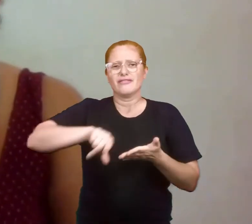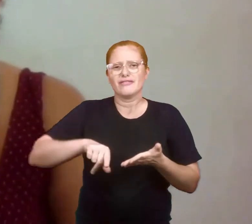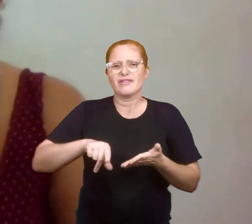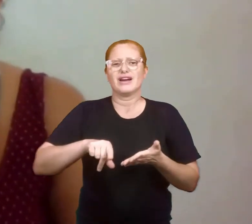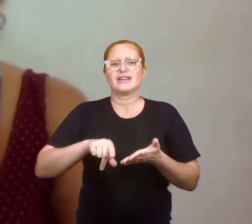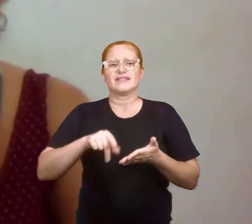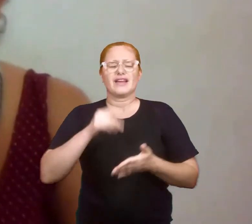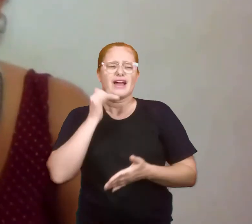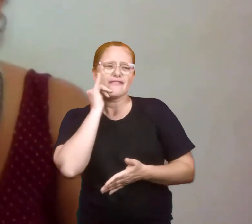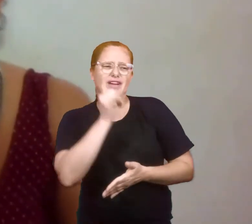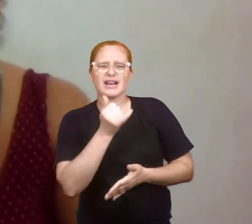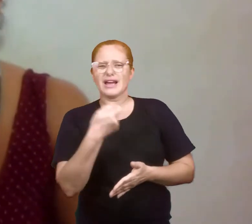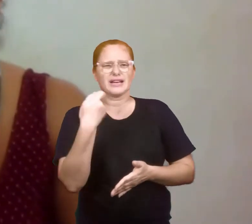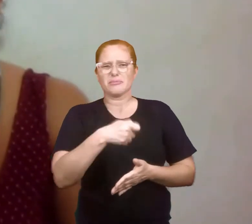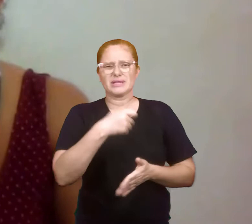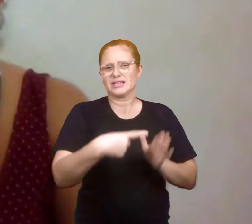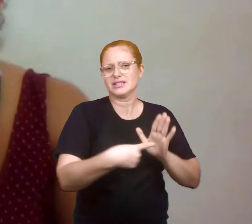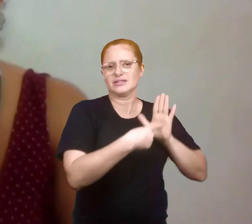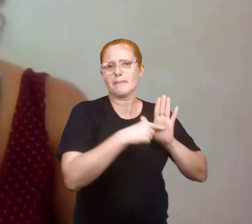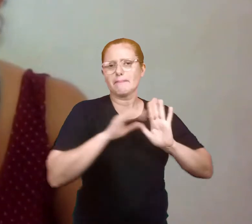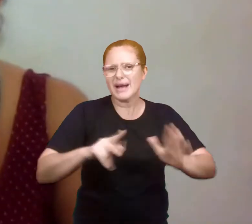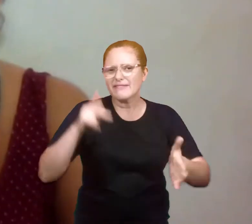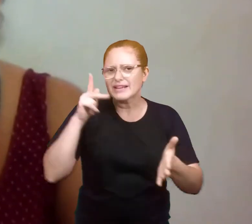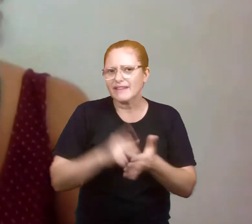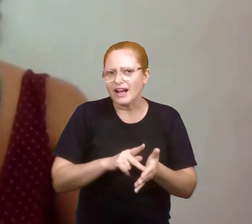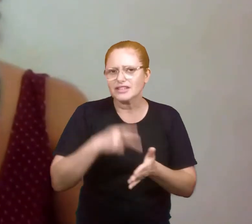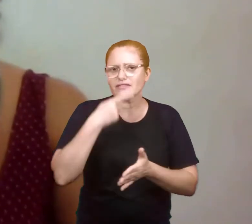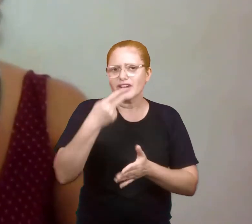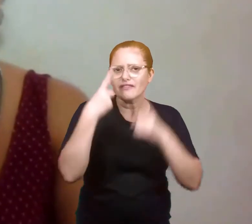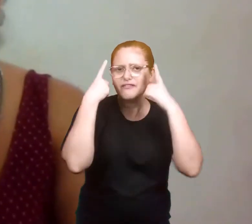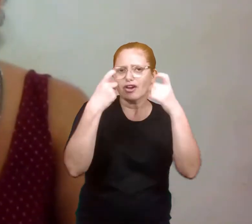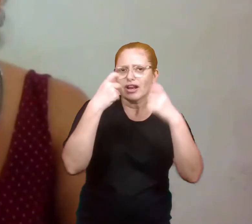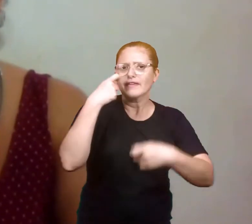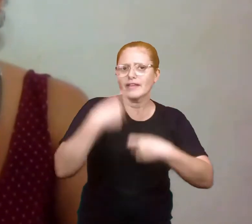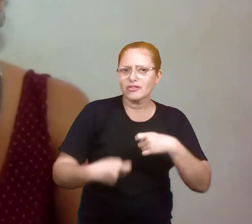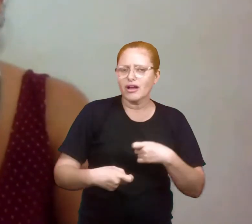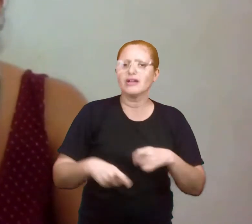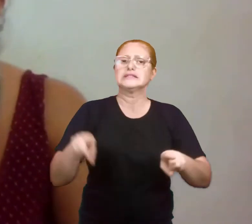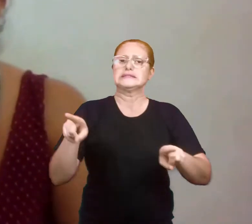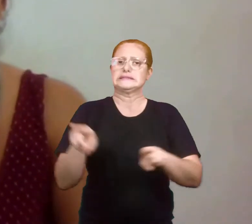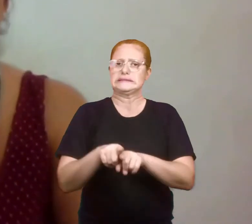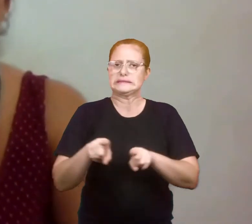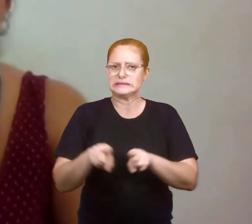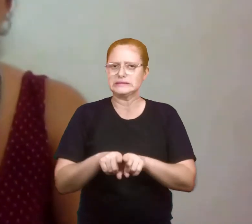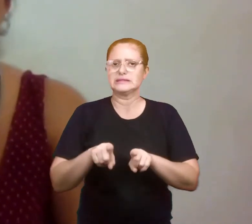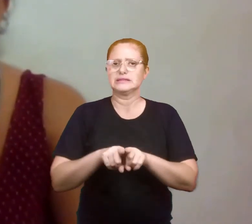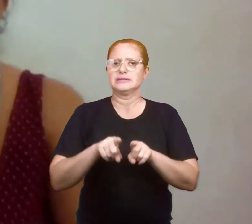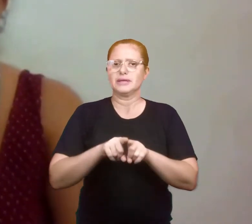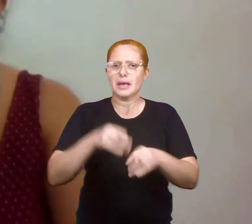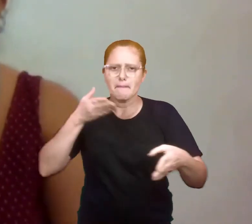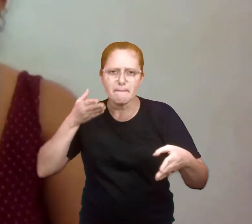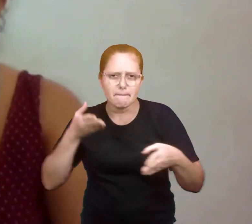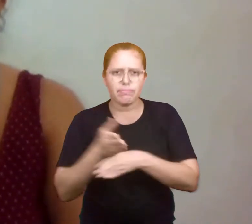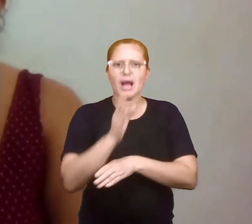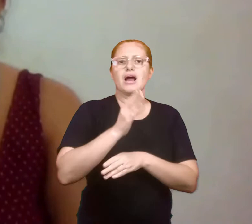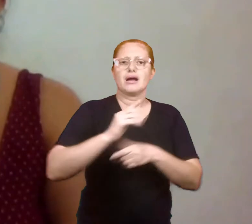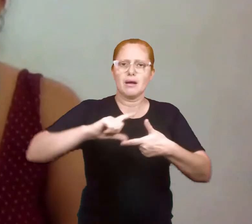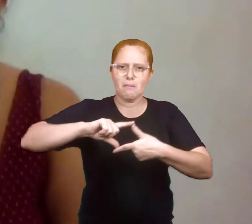denunciar, mas a verdade é que falar de violência sexual é também romper esse silêncio, romper esse